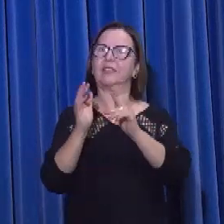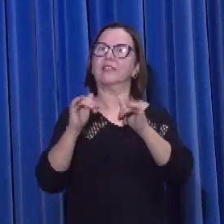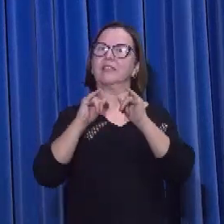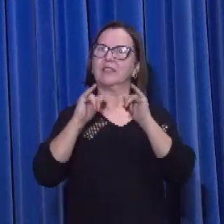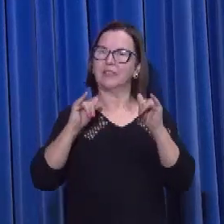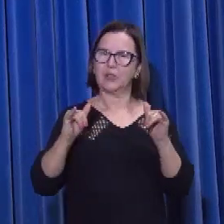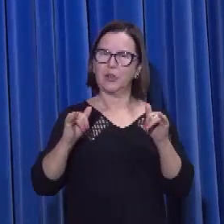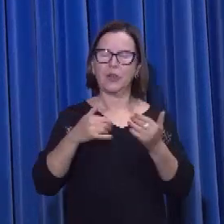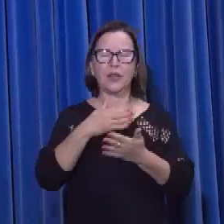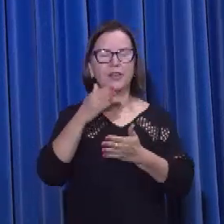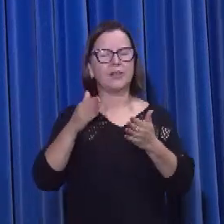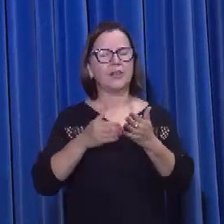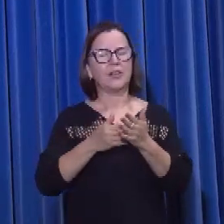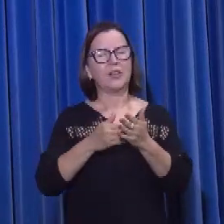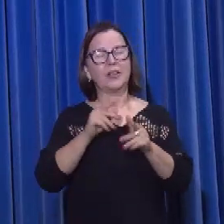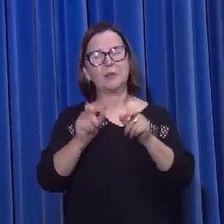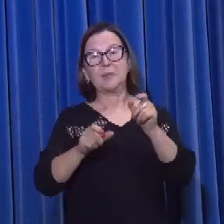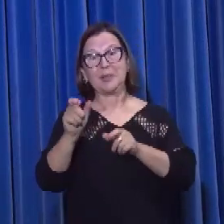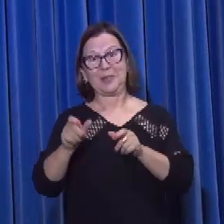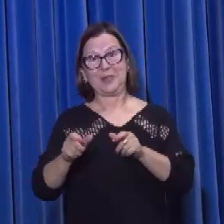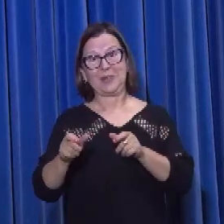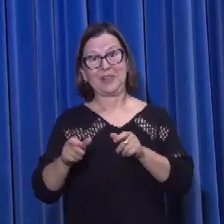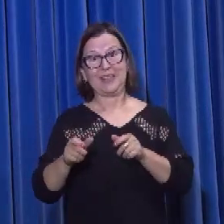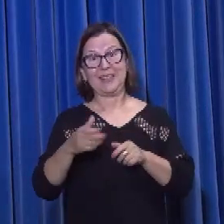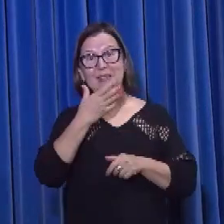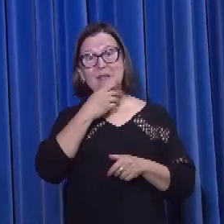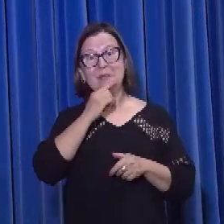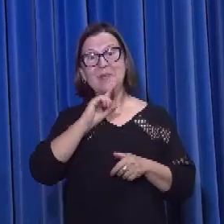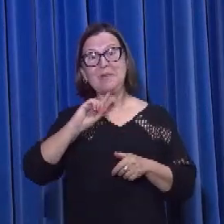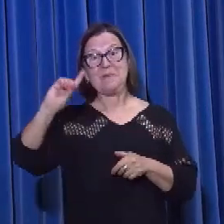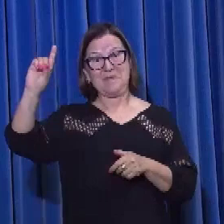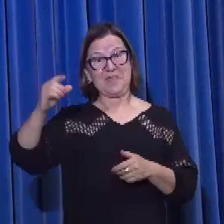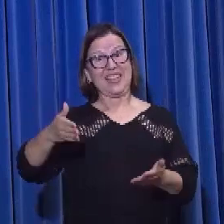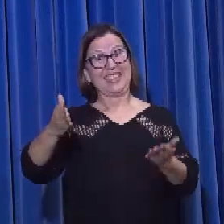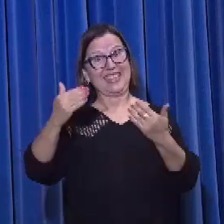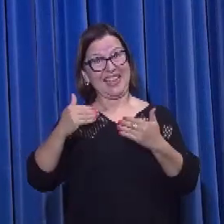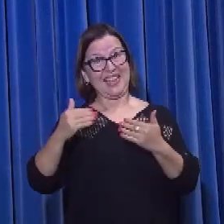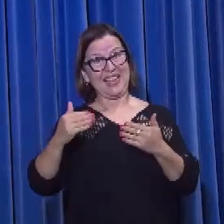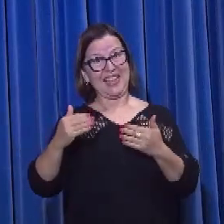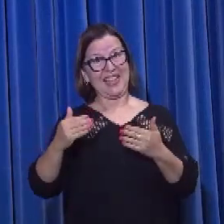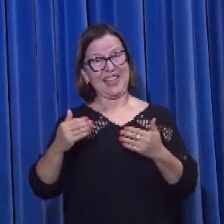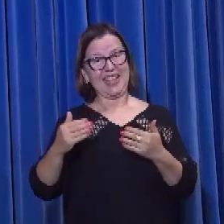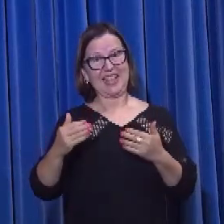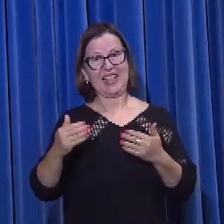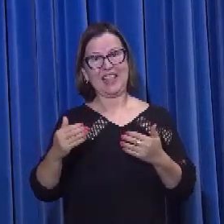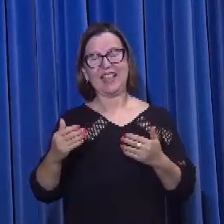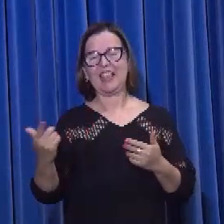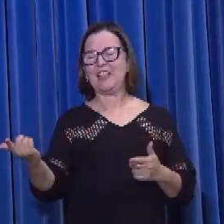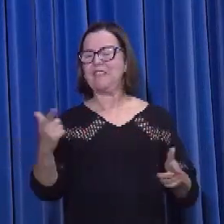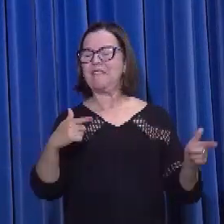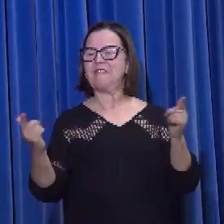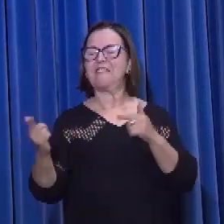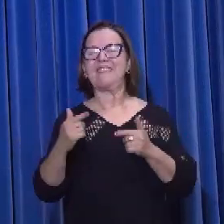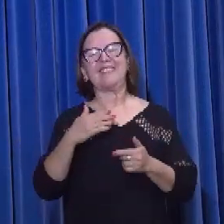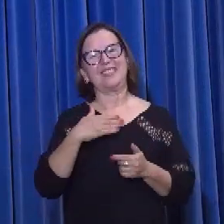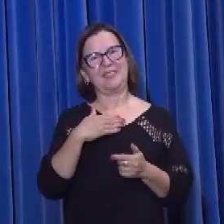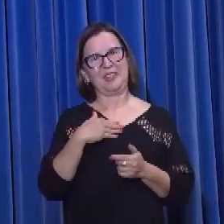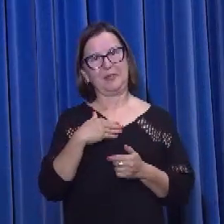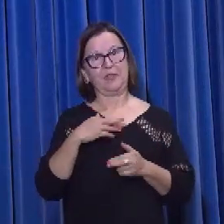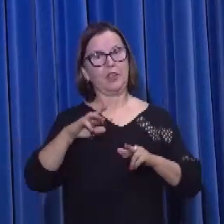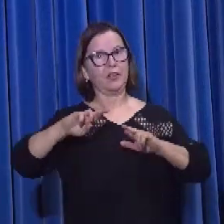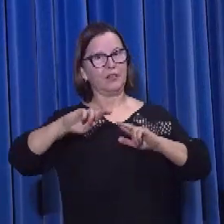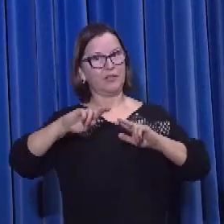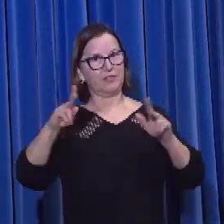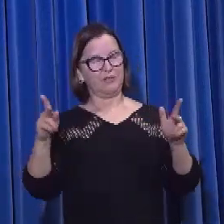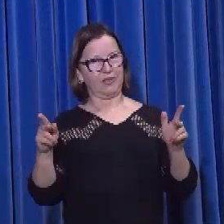mim. Todos aqueles que o Pai me der virão a mim. É muito diferente